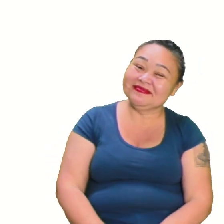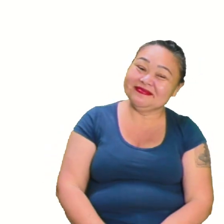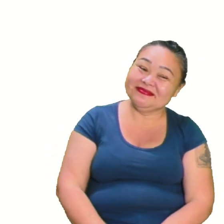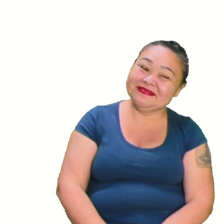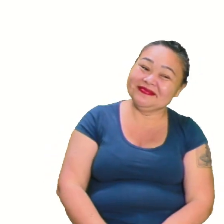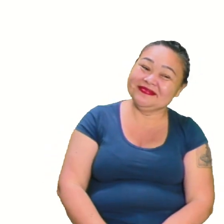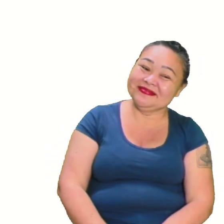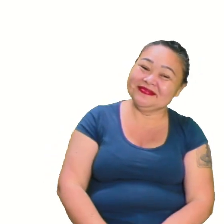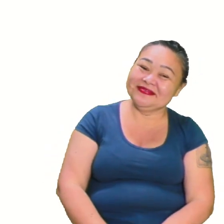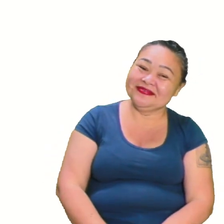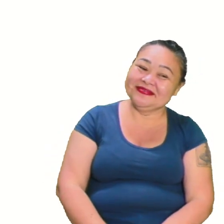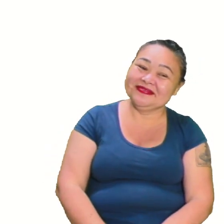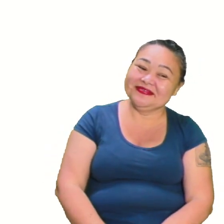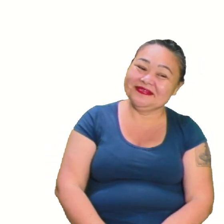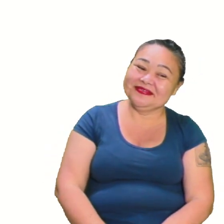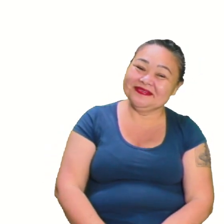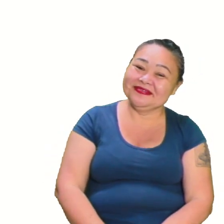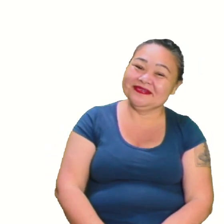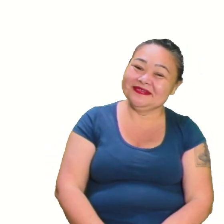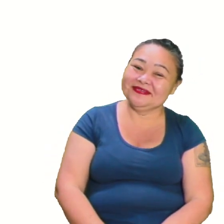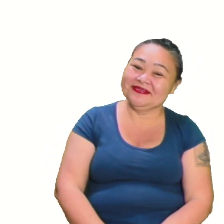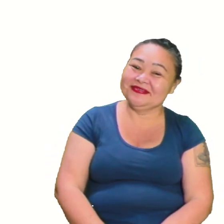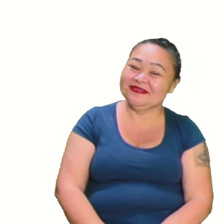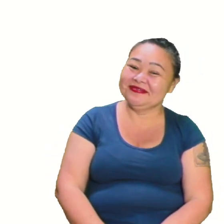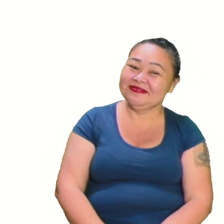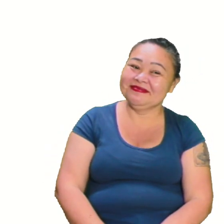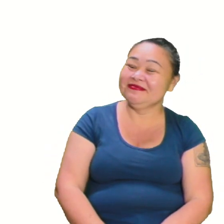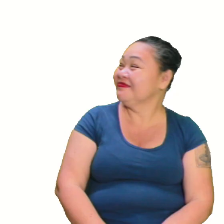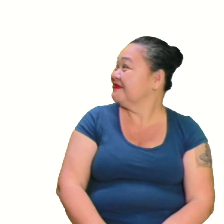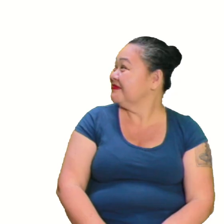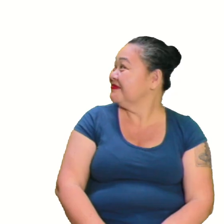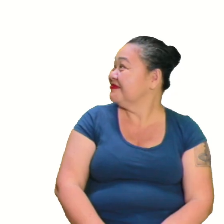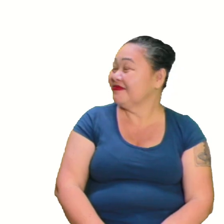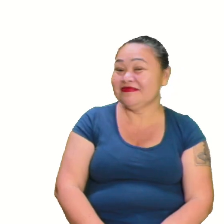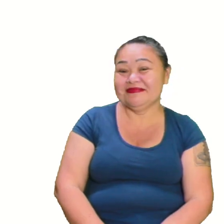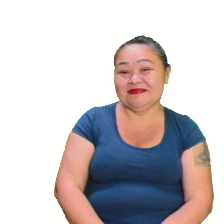É porque esta caneta aqui, ela me testa todos os dias. Aí.